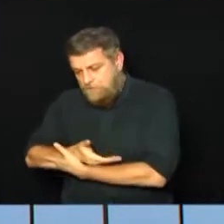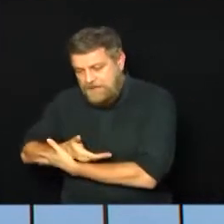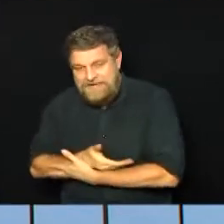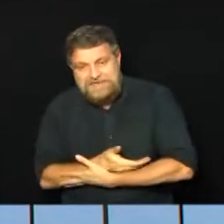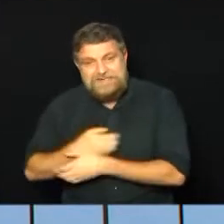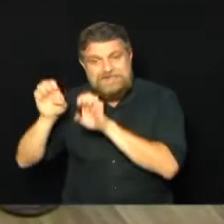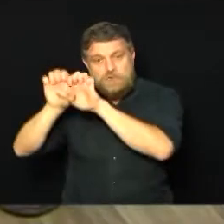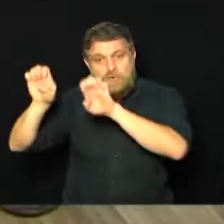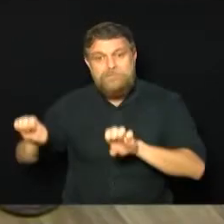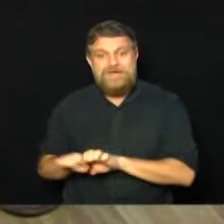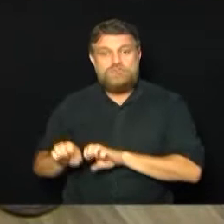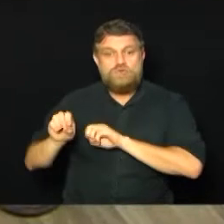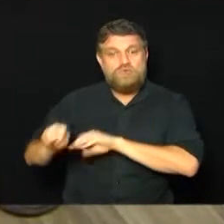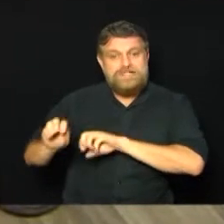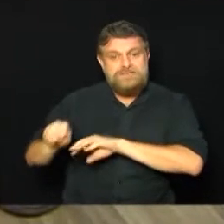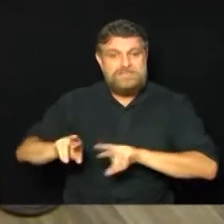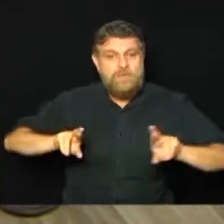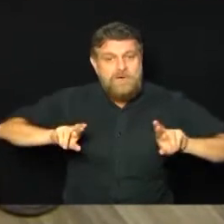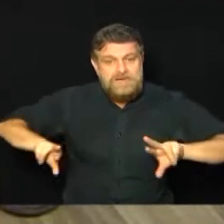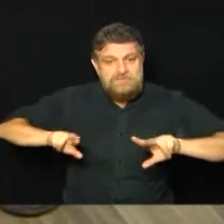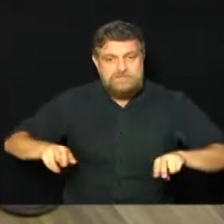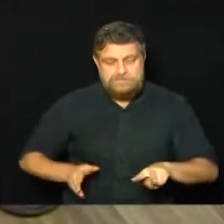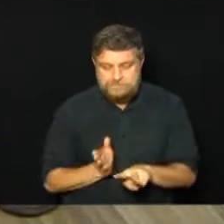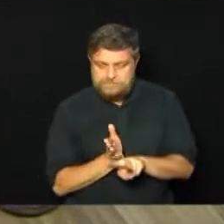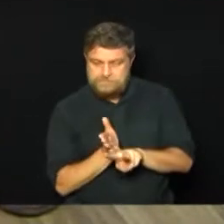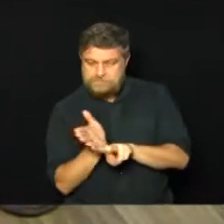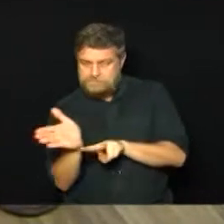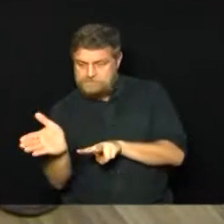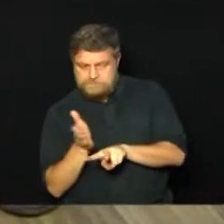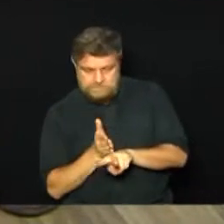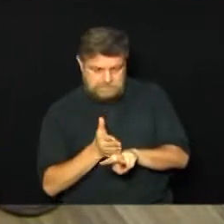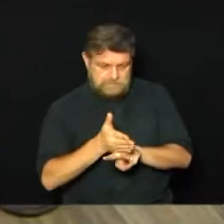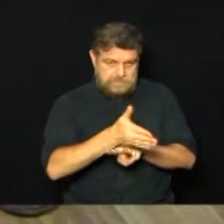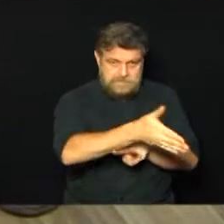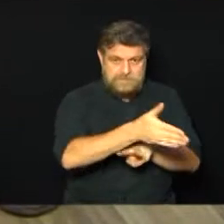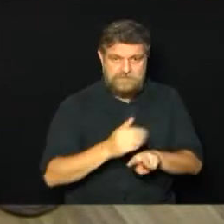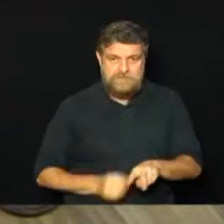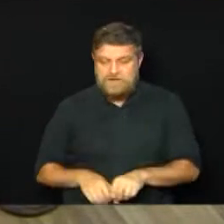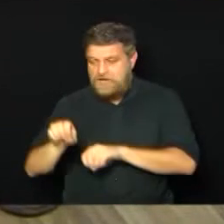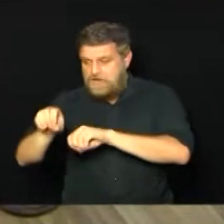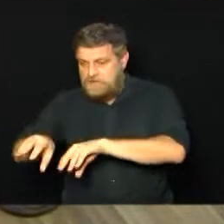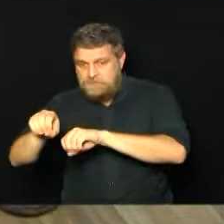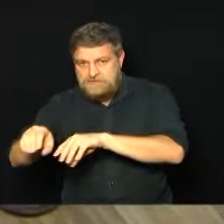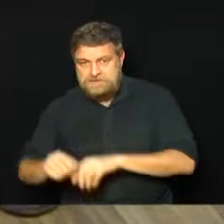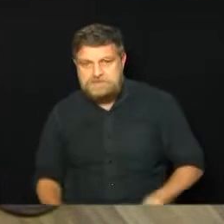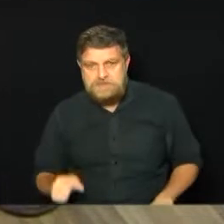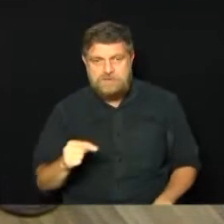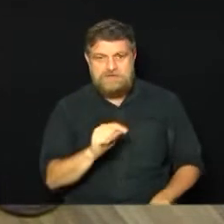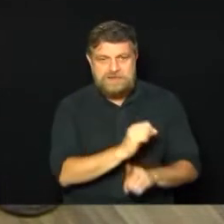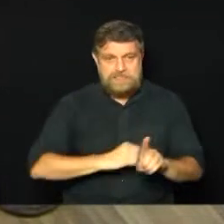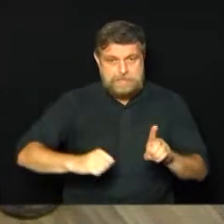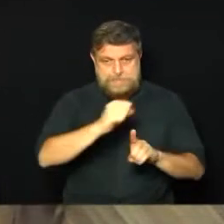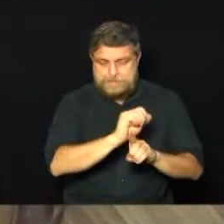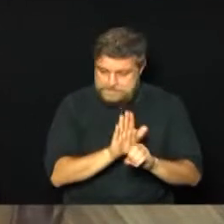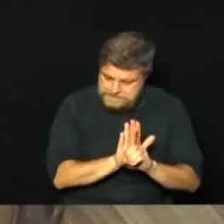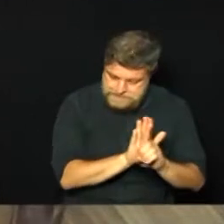educacional. Sobre estes duas vertentes, né? A questão da educação e a questão também aí que o senhor citou aí dessa